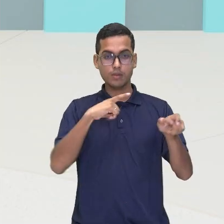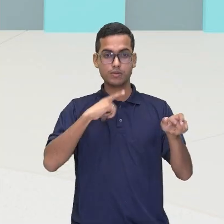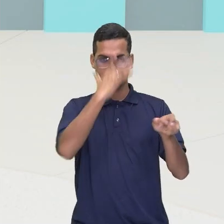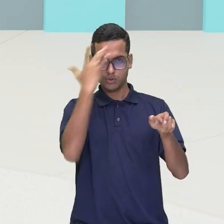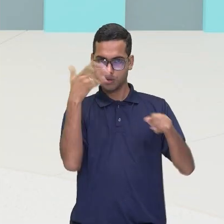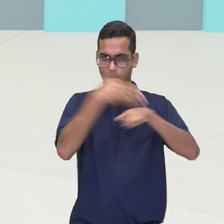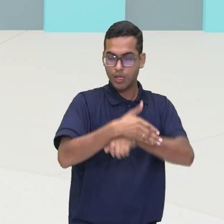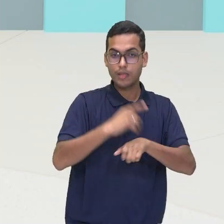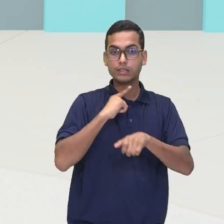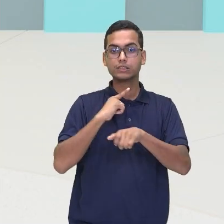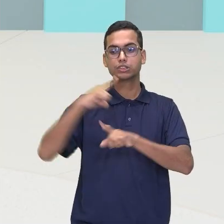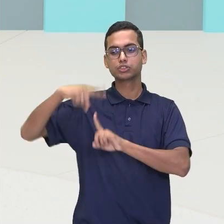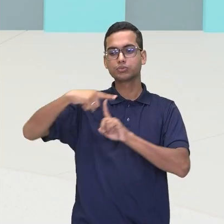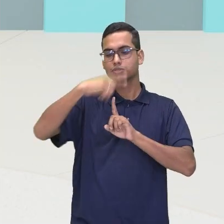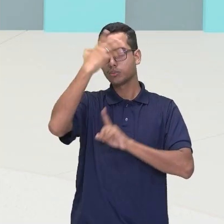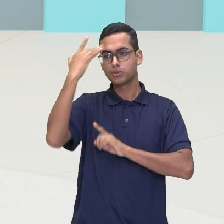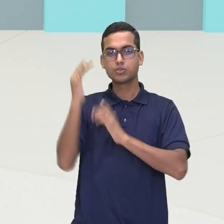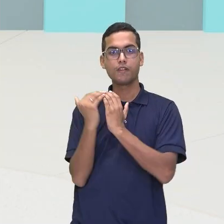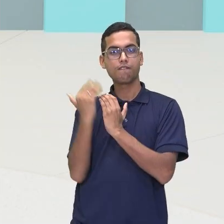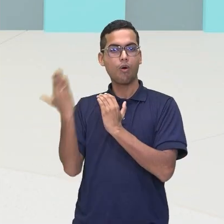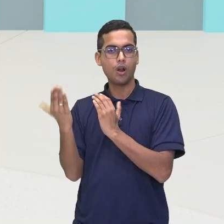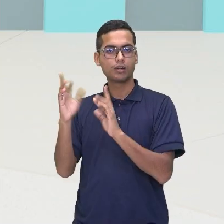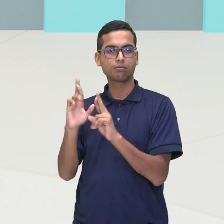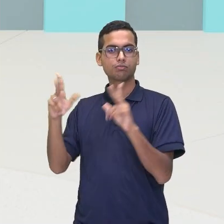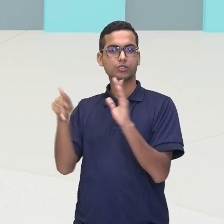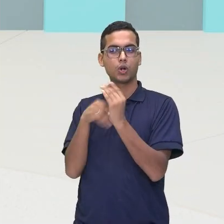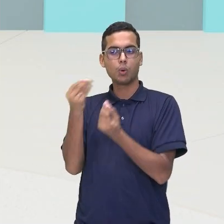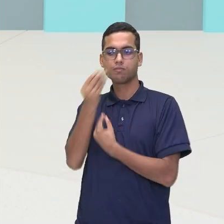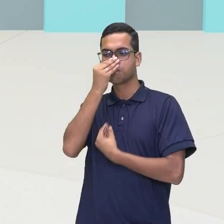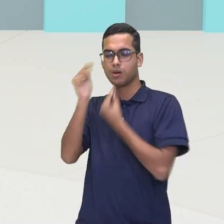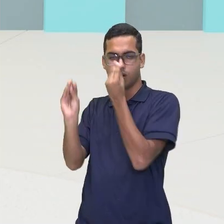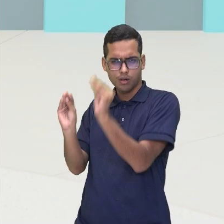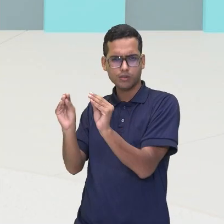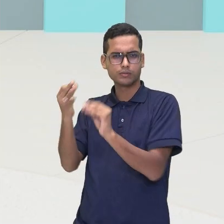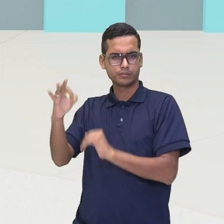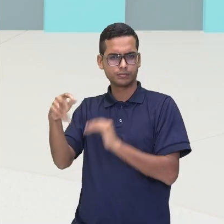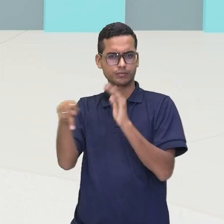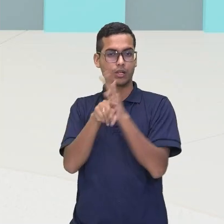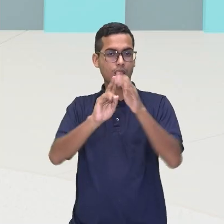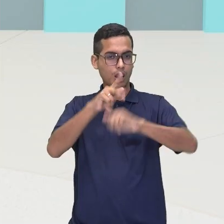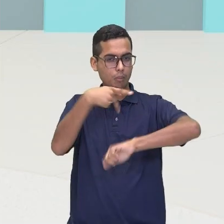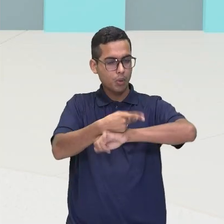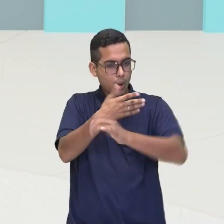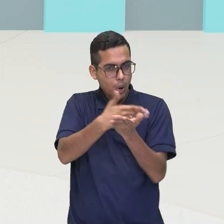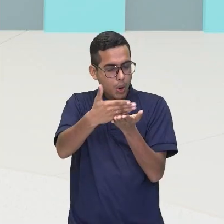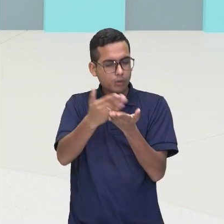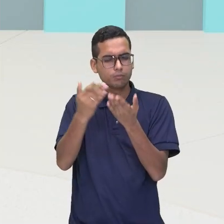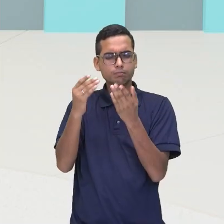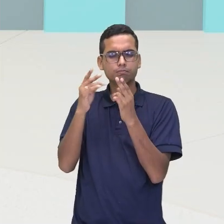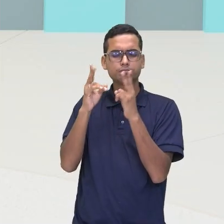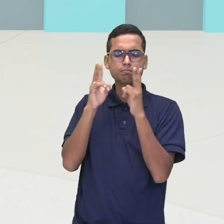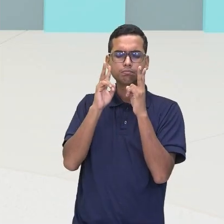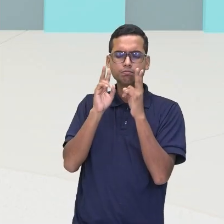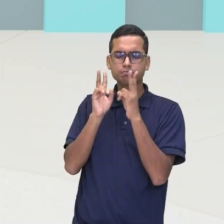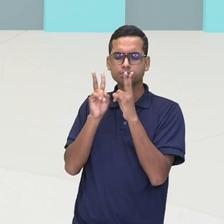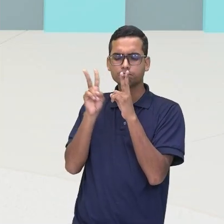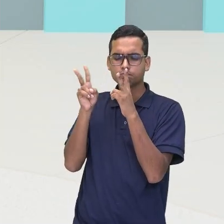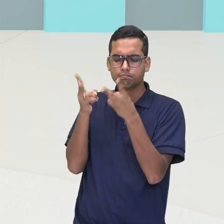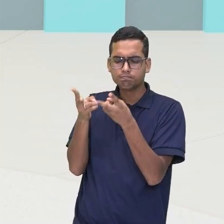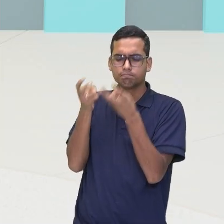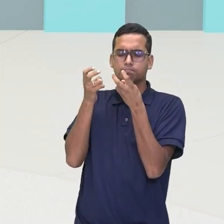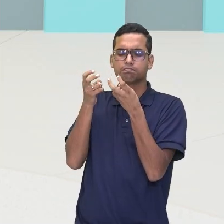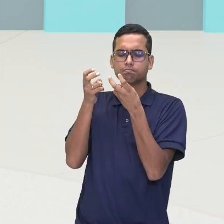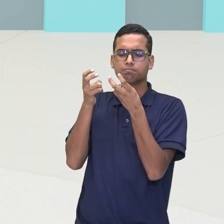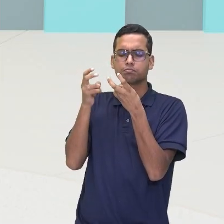a existir um olhar diferenciado para essas pessoas. Porém, aqui elas ainda